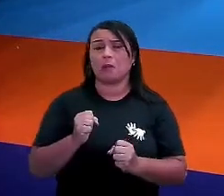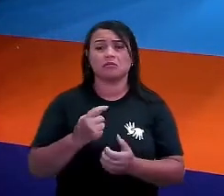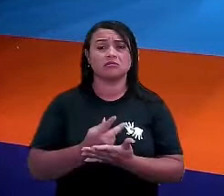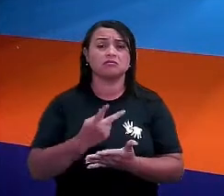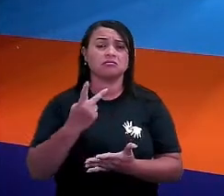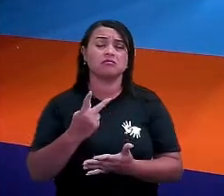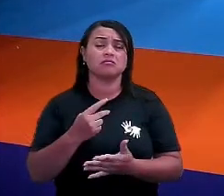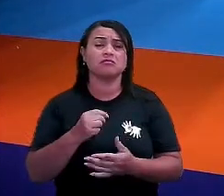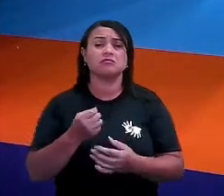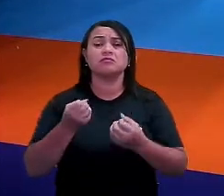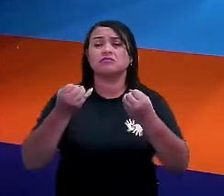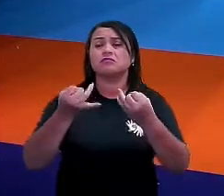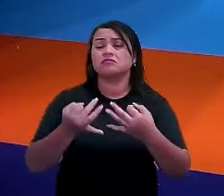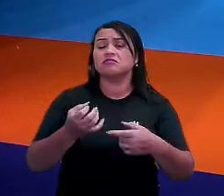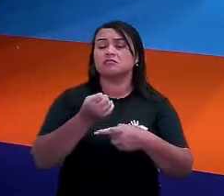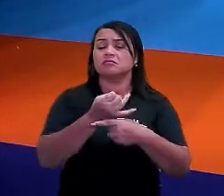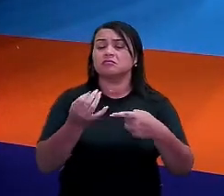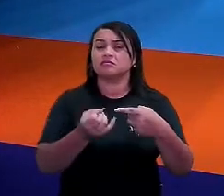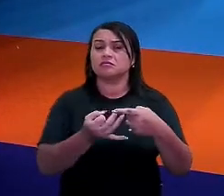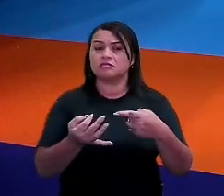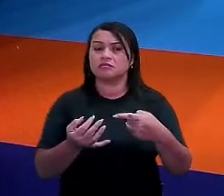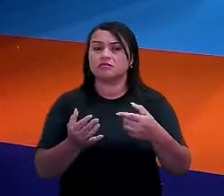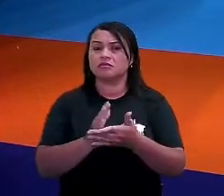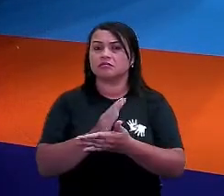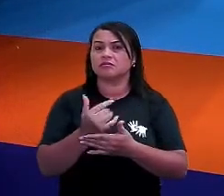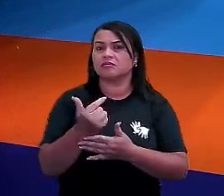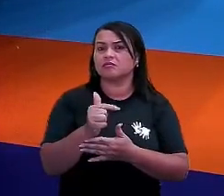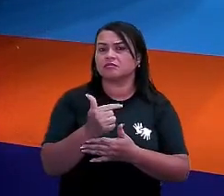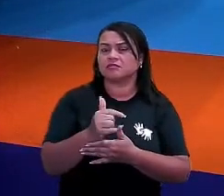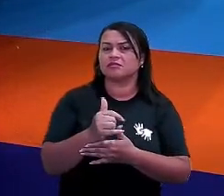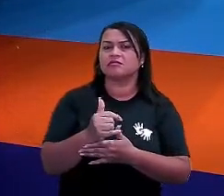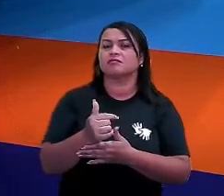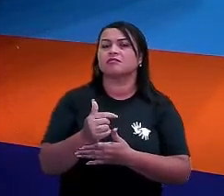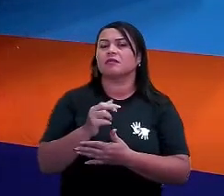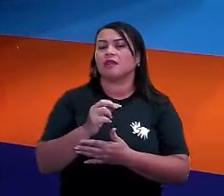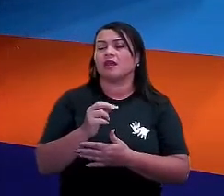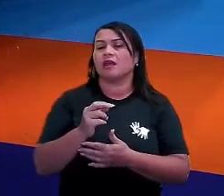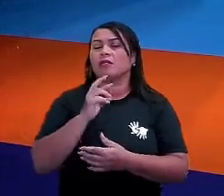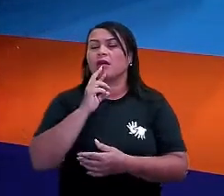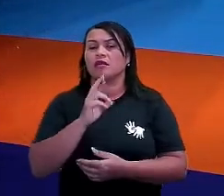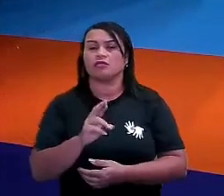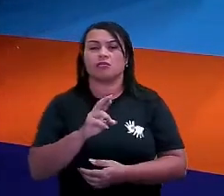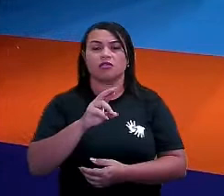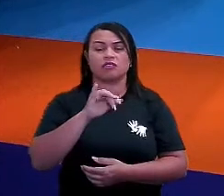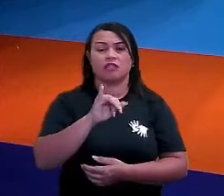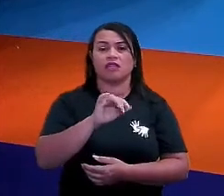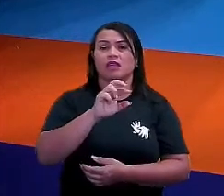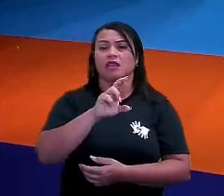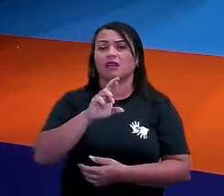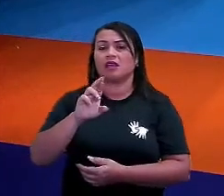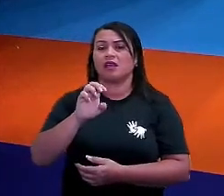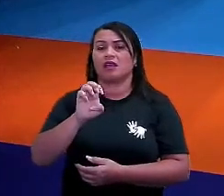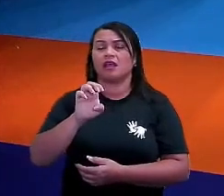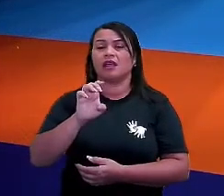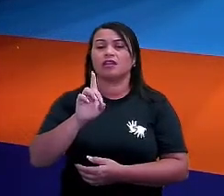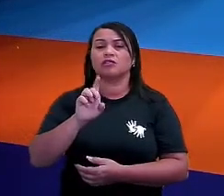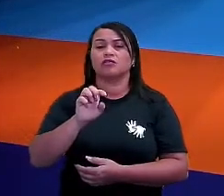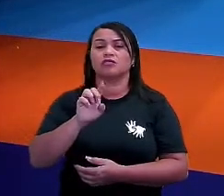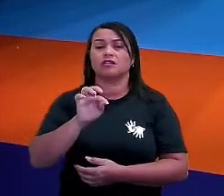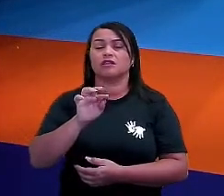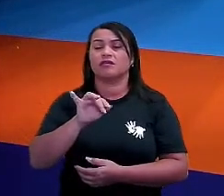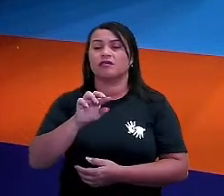no final não ter lá uma fração irredutível. Ter sim uma resposta como número inteiro.